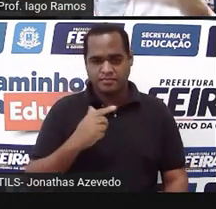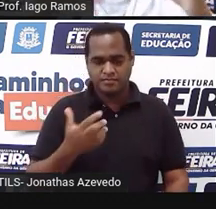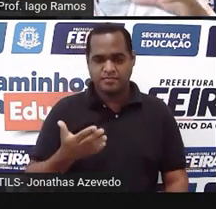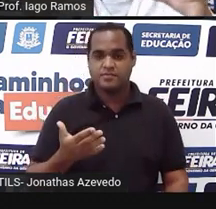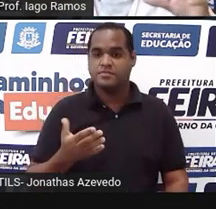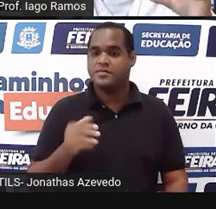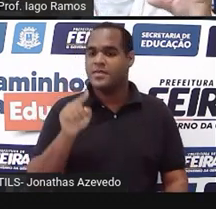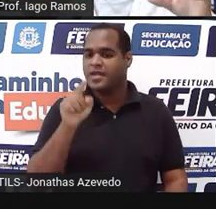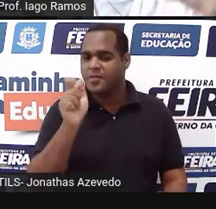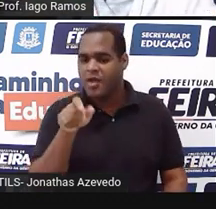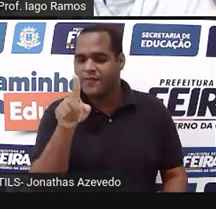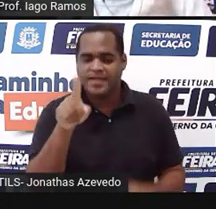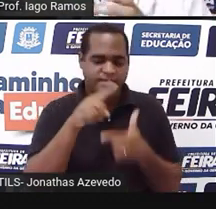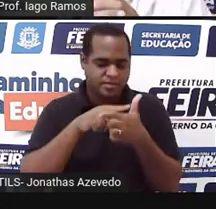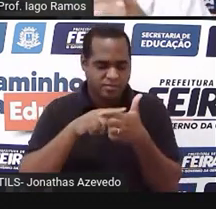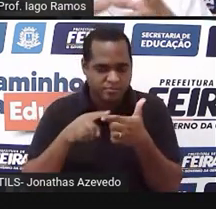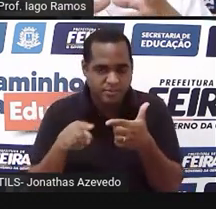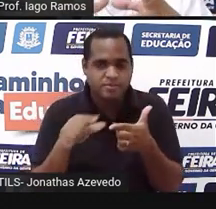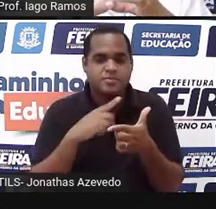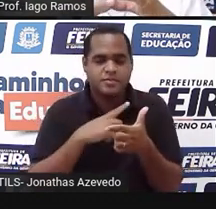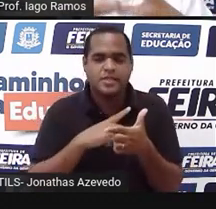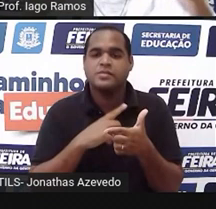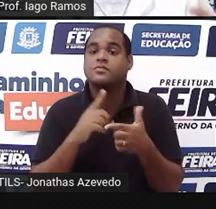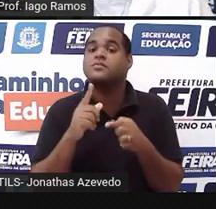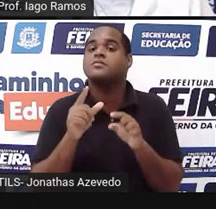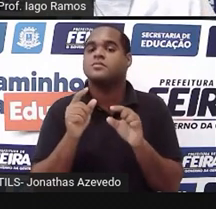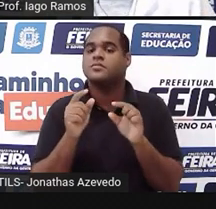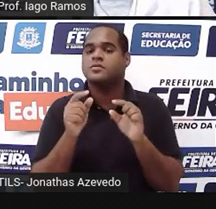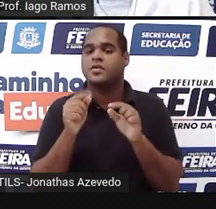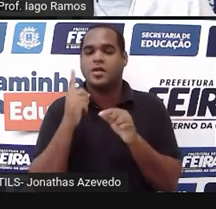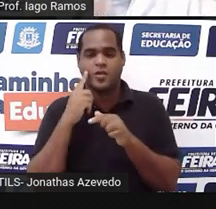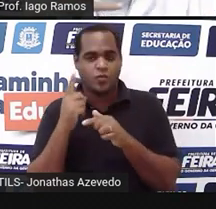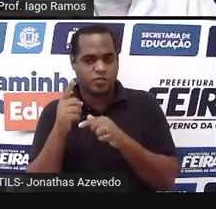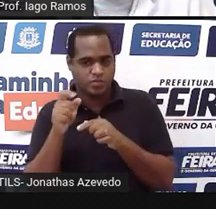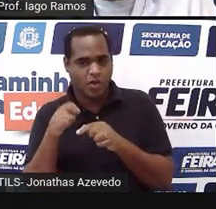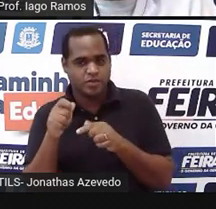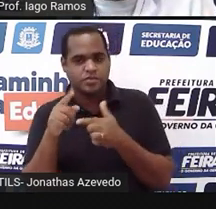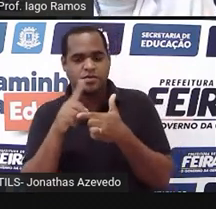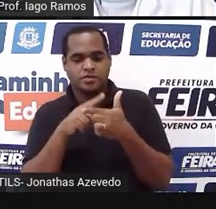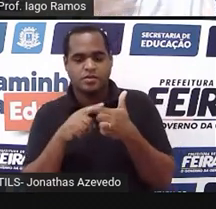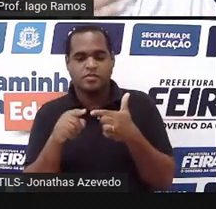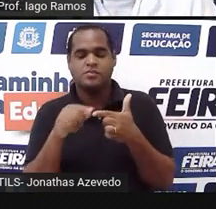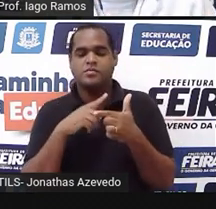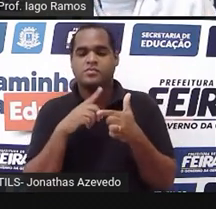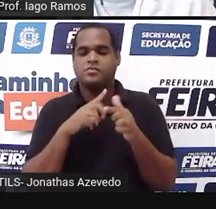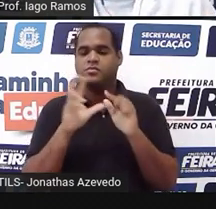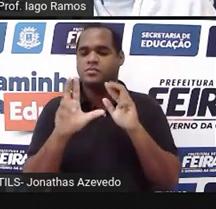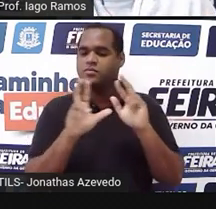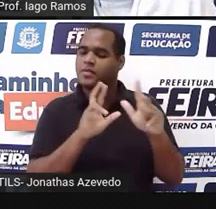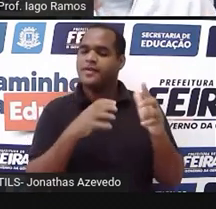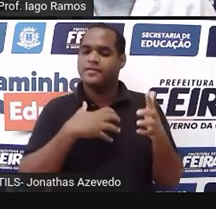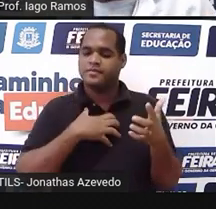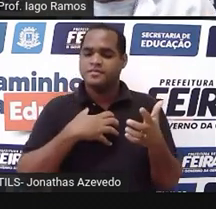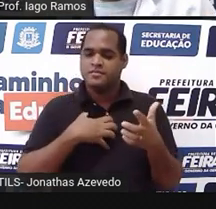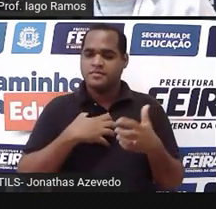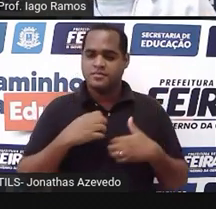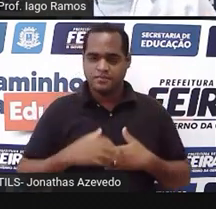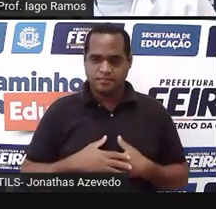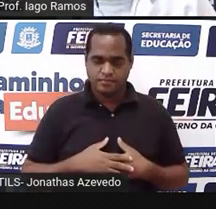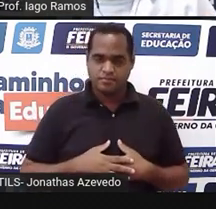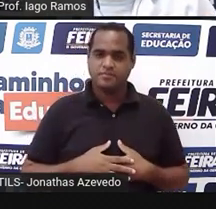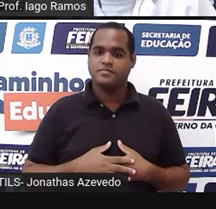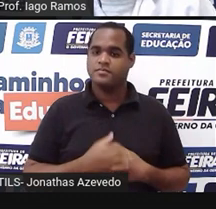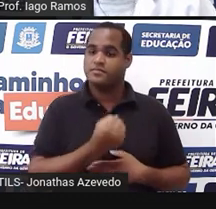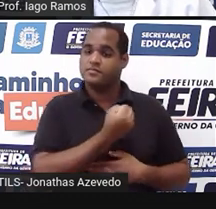é dividido em dois triângulos tomando as áreas dos triângulos da área do trapézio faz sentido faz todo sentido eu vou te